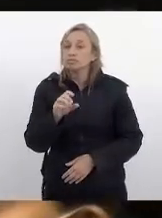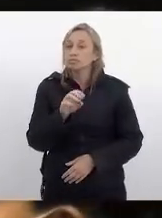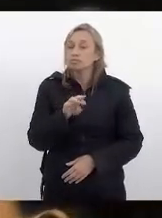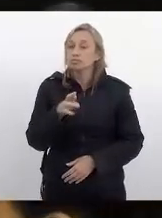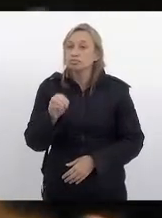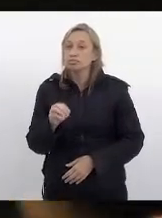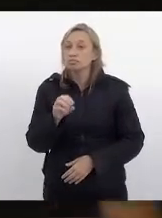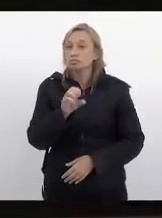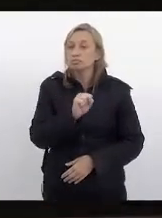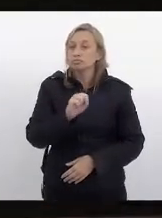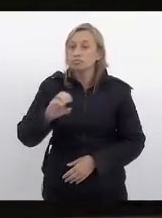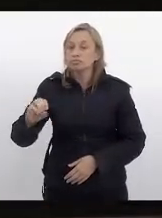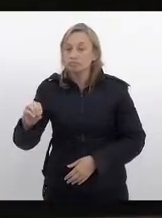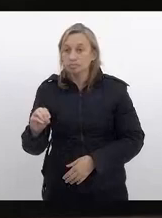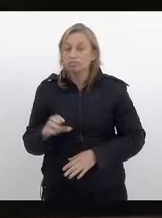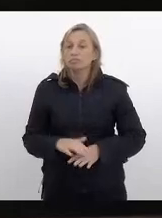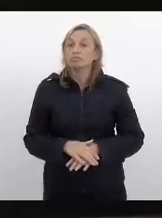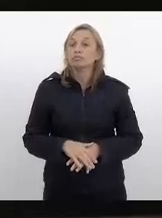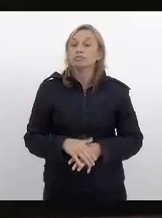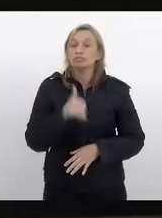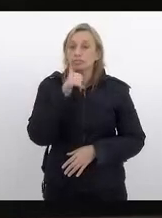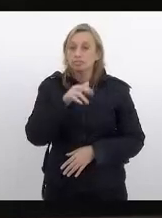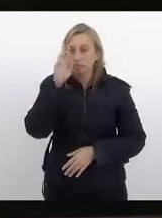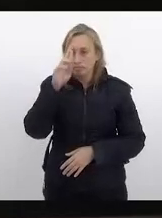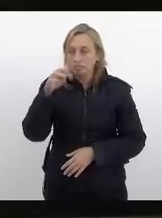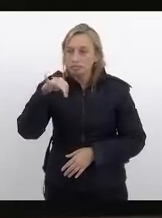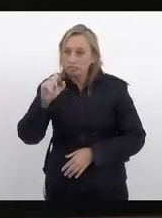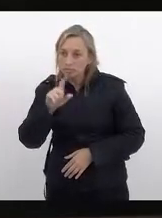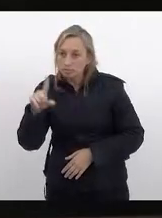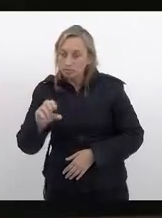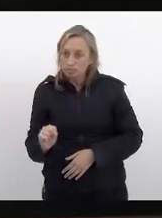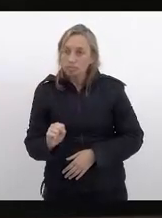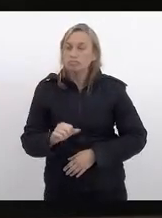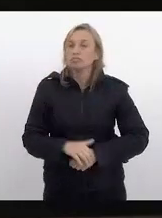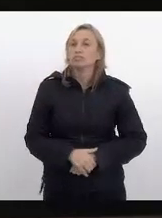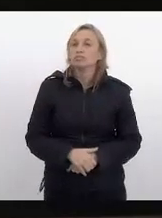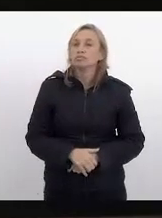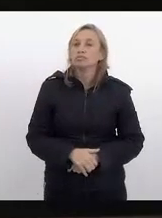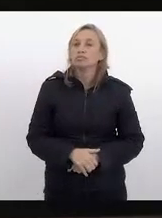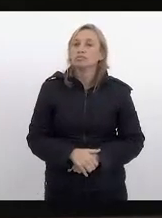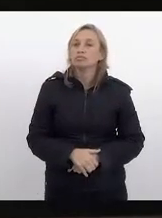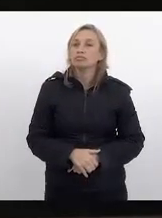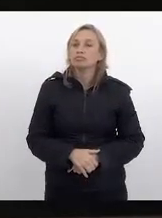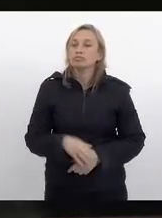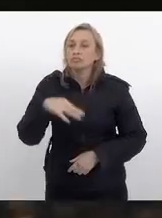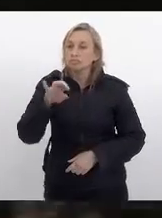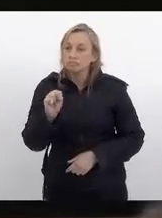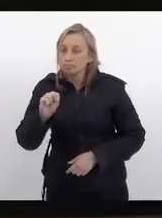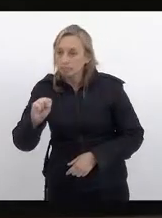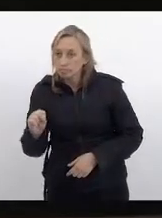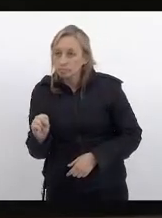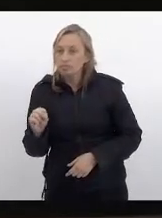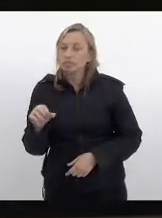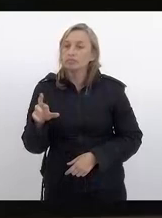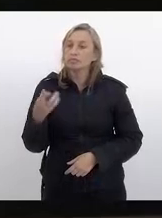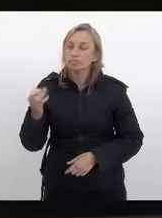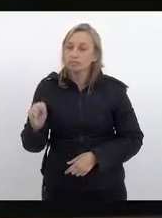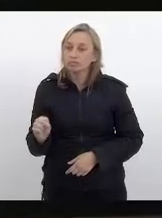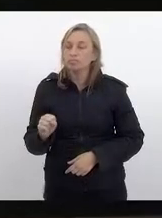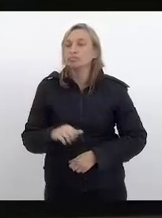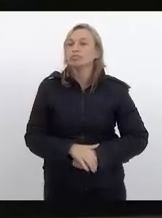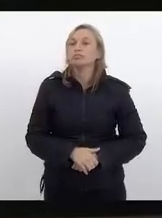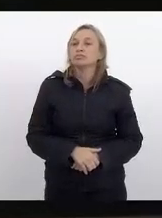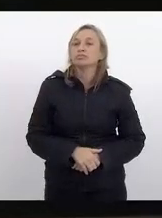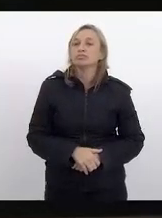senso tão e é a senhora Nilza Franco Portela é o senhor Marcos Rodrigo Maciel